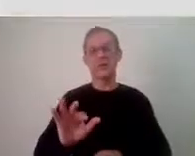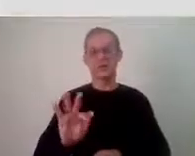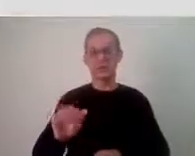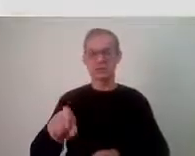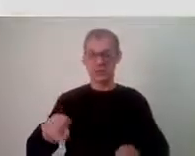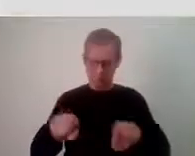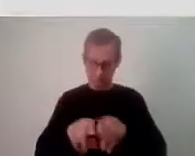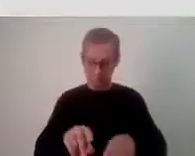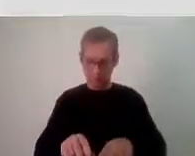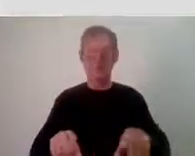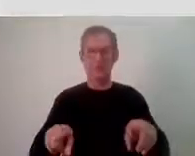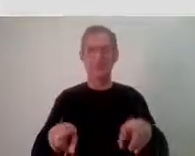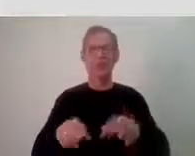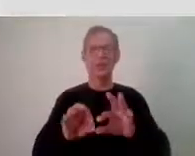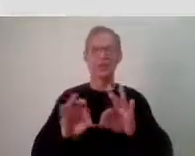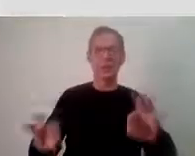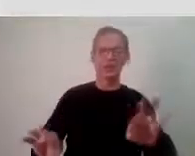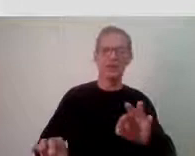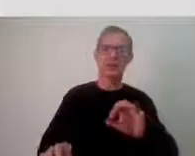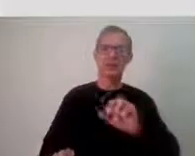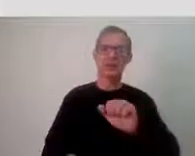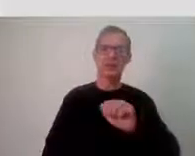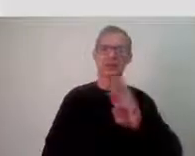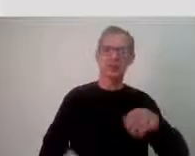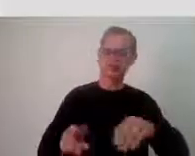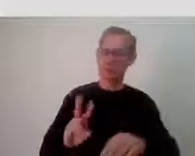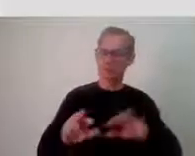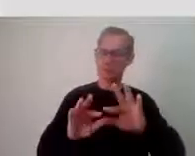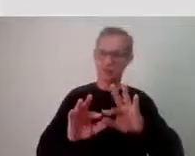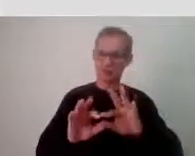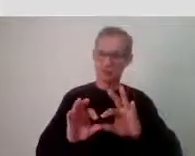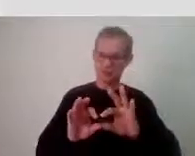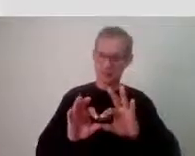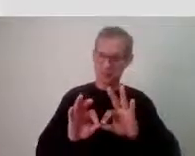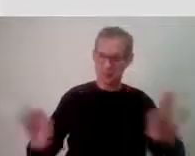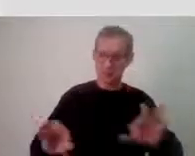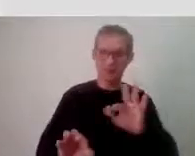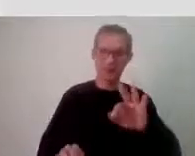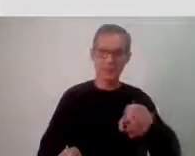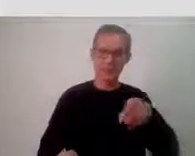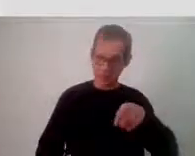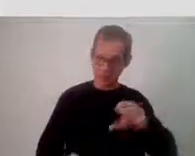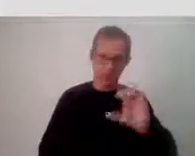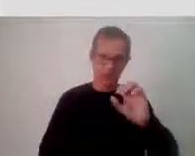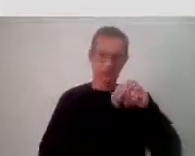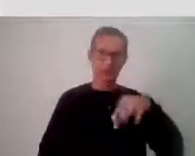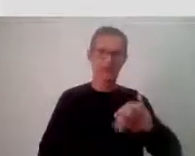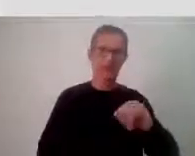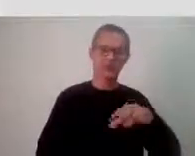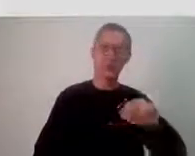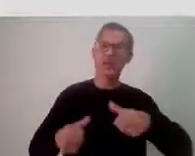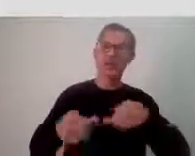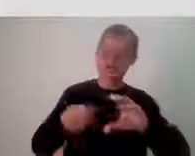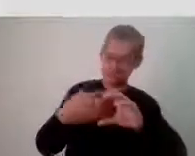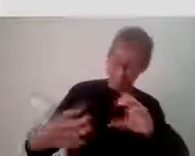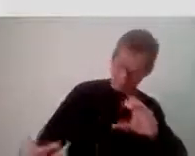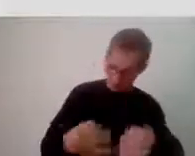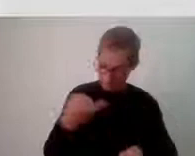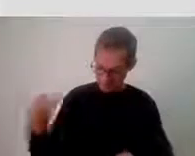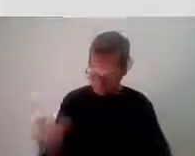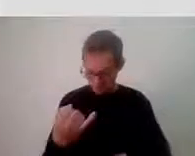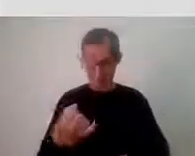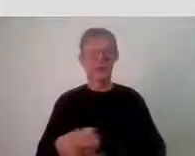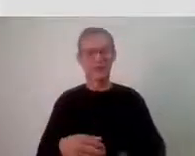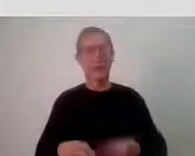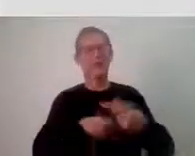pelas retas x igual a AB, onde f e g são contínuas e aqui, ó, essa característica aqui, ó.